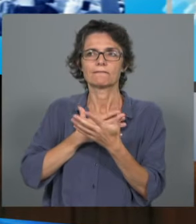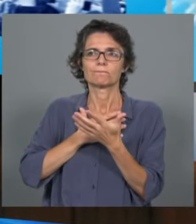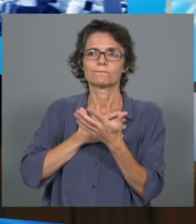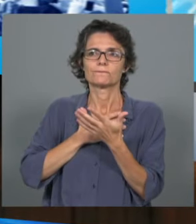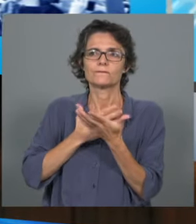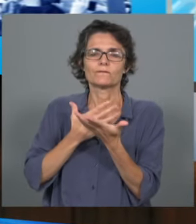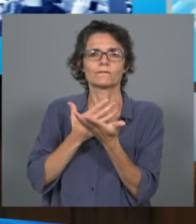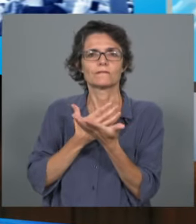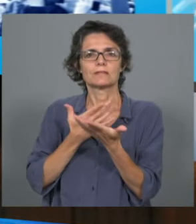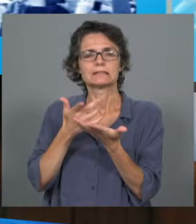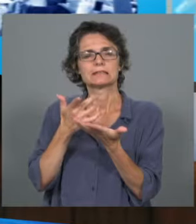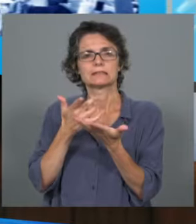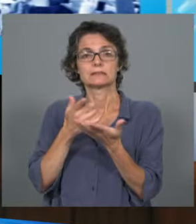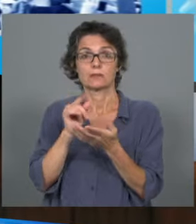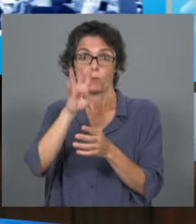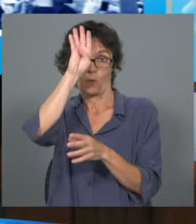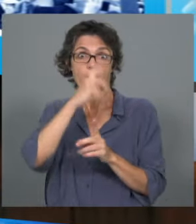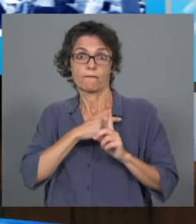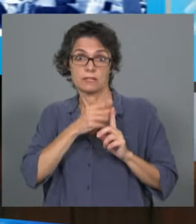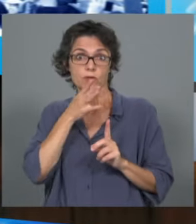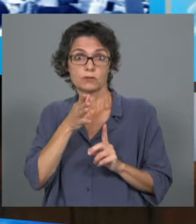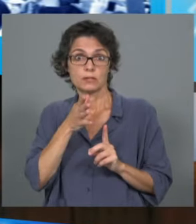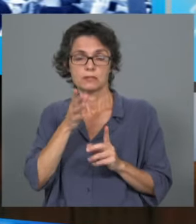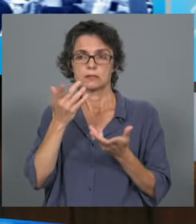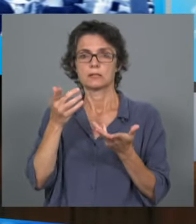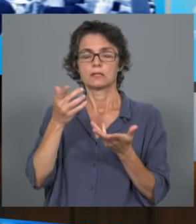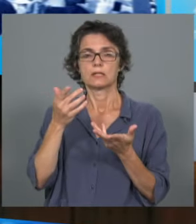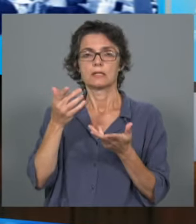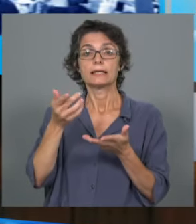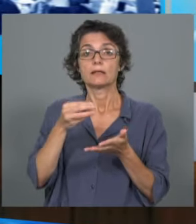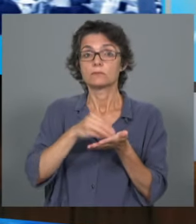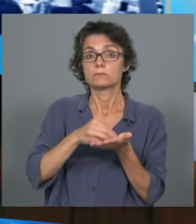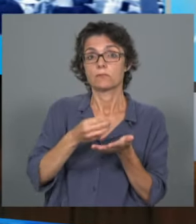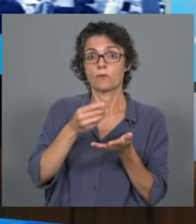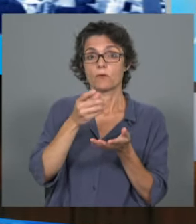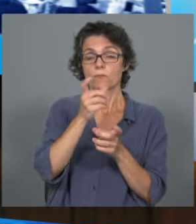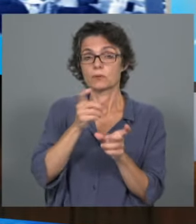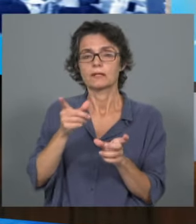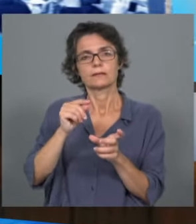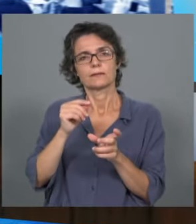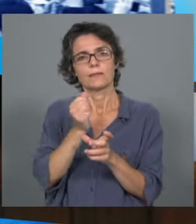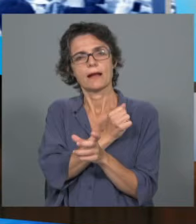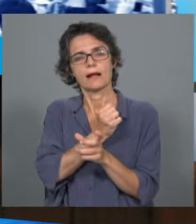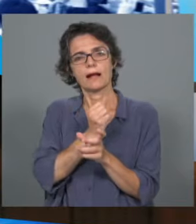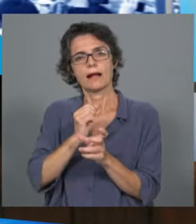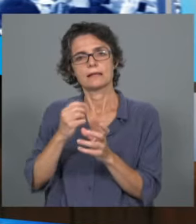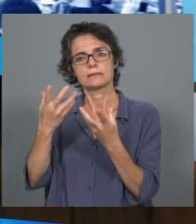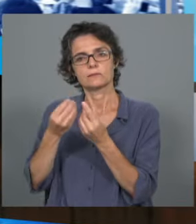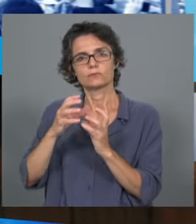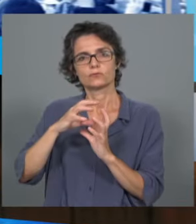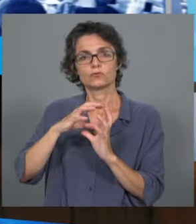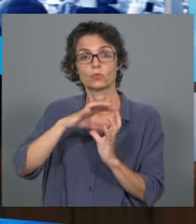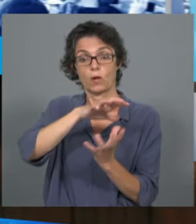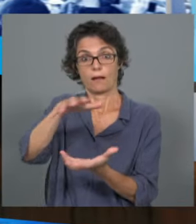exemplo, ao discurso do Papa Francisco, entre os pobres e a própria casa comum, a terra. E, portanto, como tudo